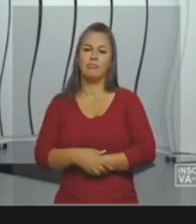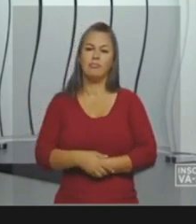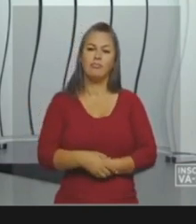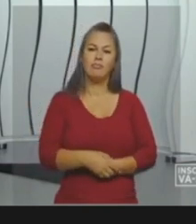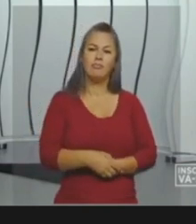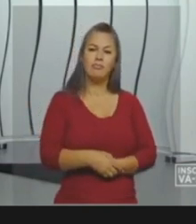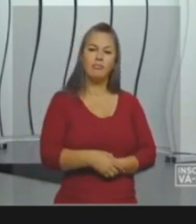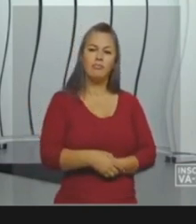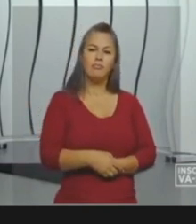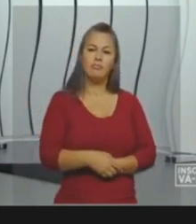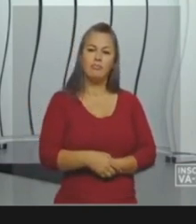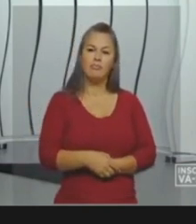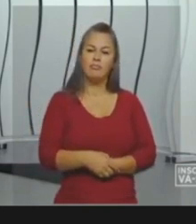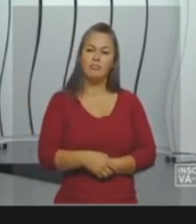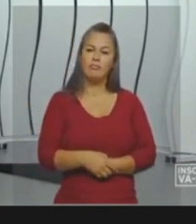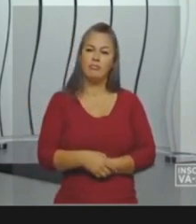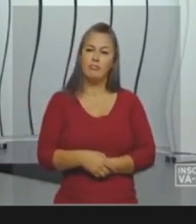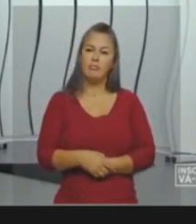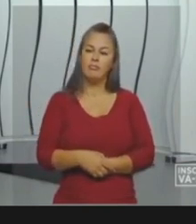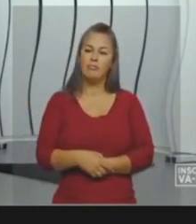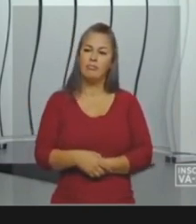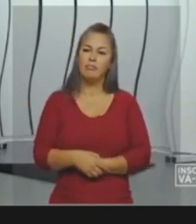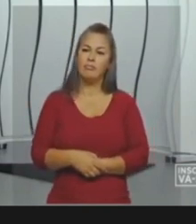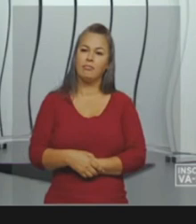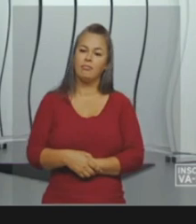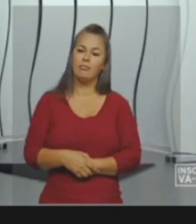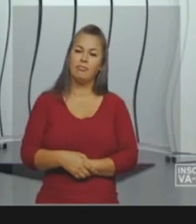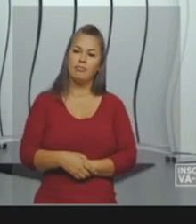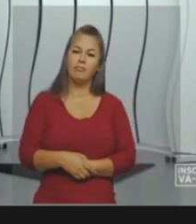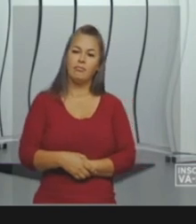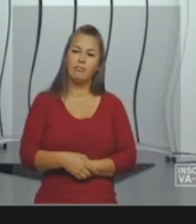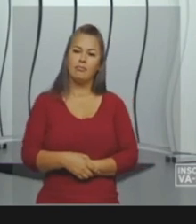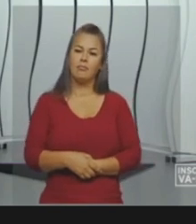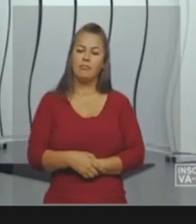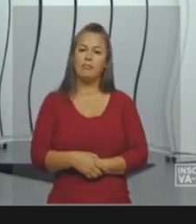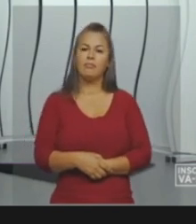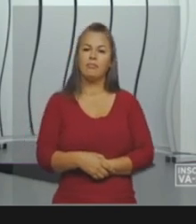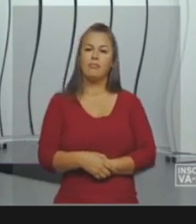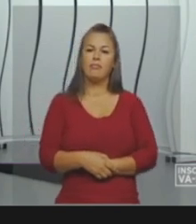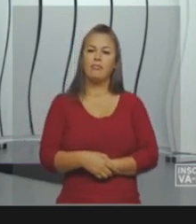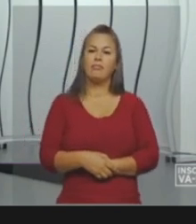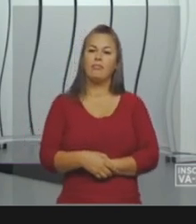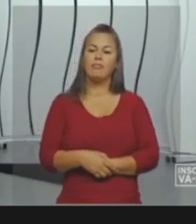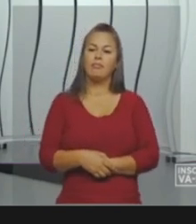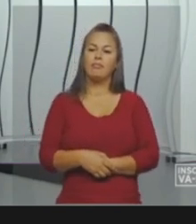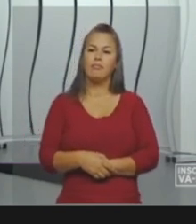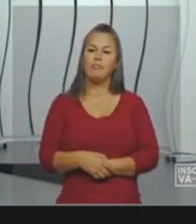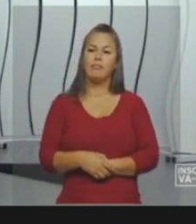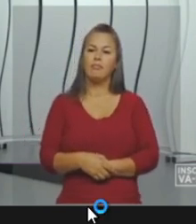Deixa eu dar uma apagadinha nessa parte. E se ela tiver então